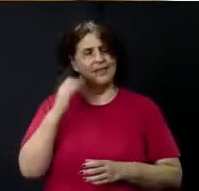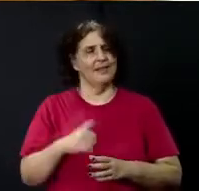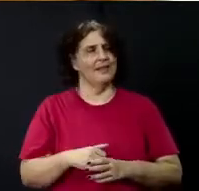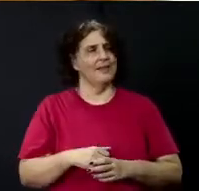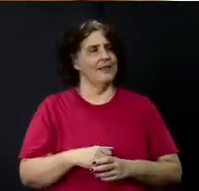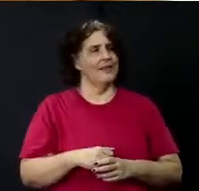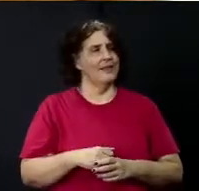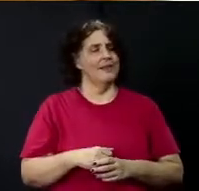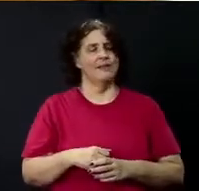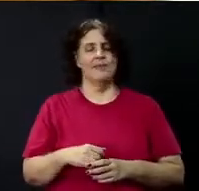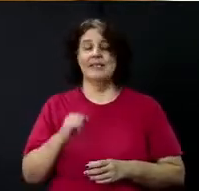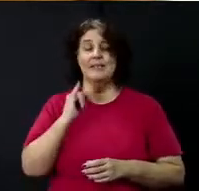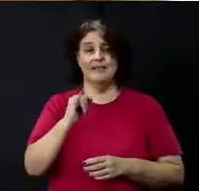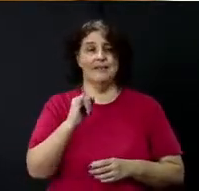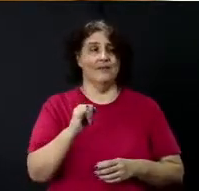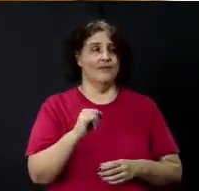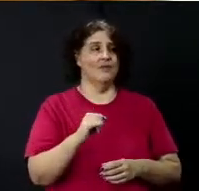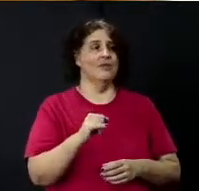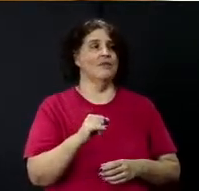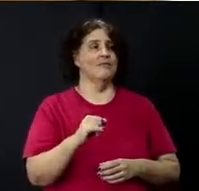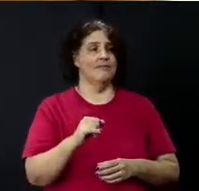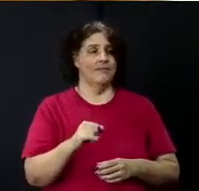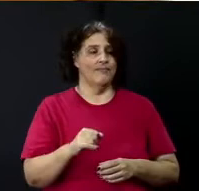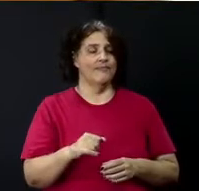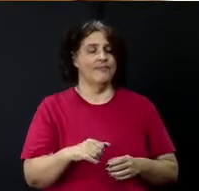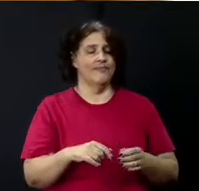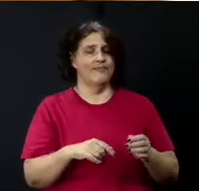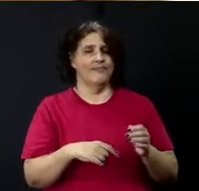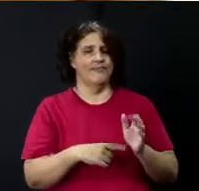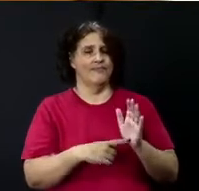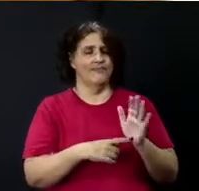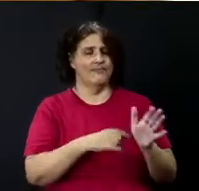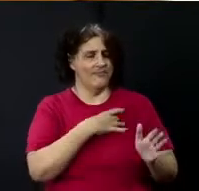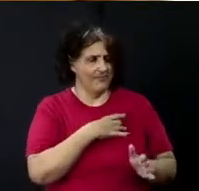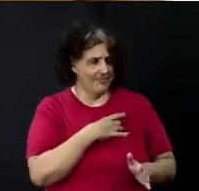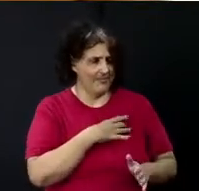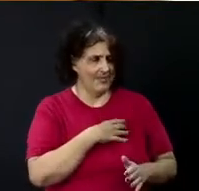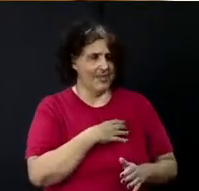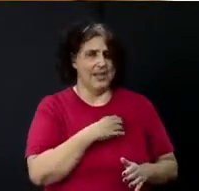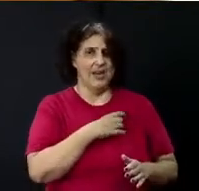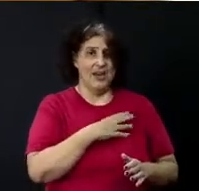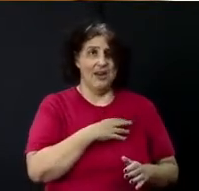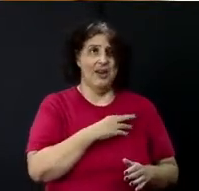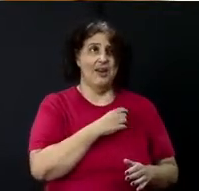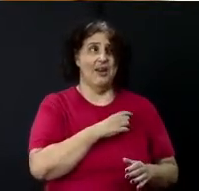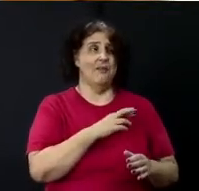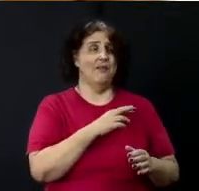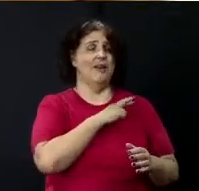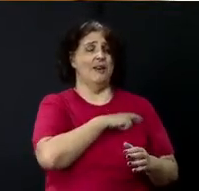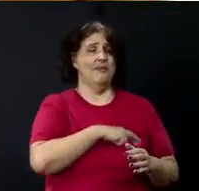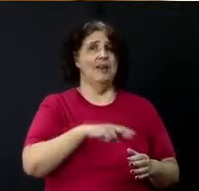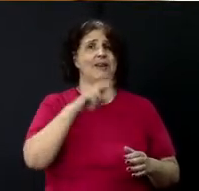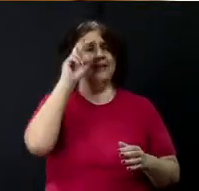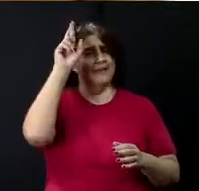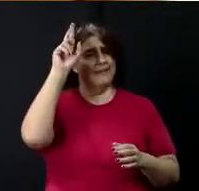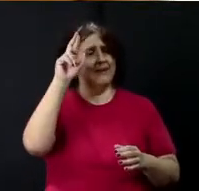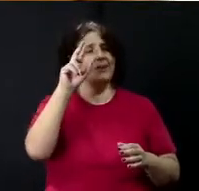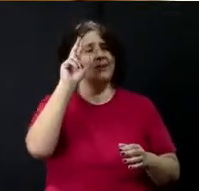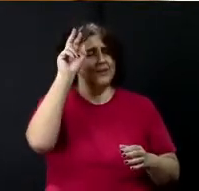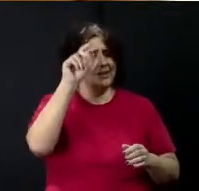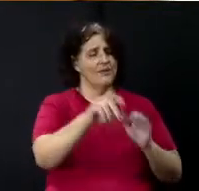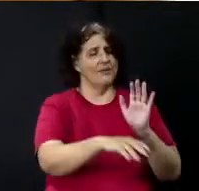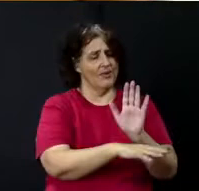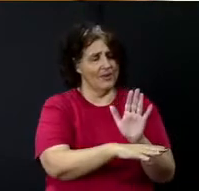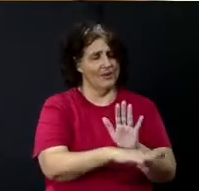sua vontade, a este atende. E é o cego ainda falando: ei, cego, né? Desde que há